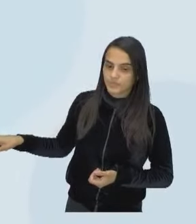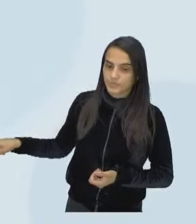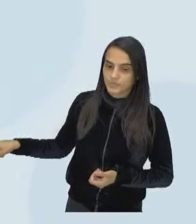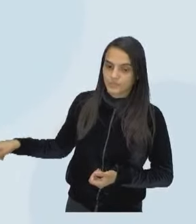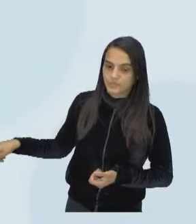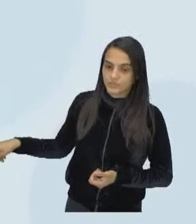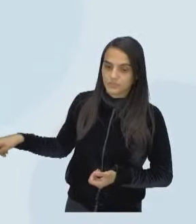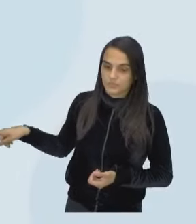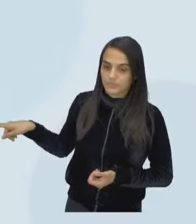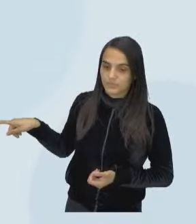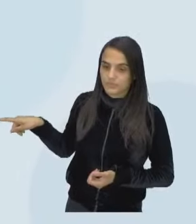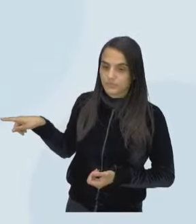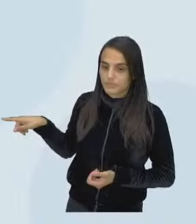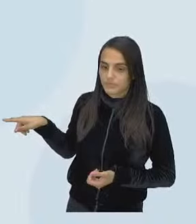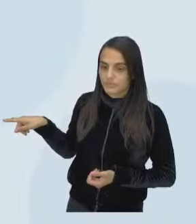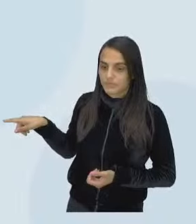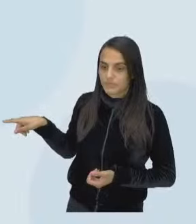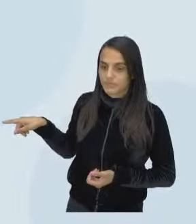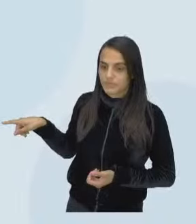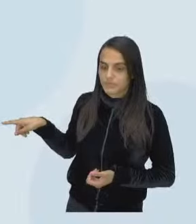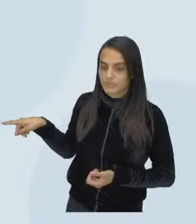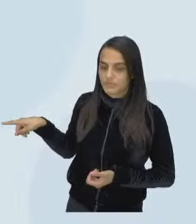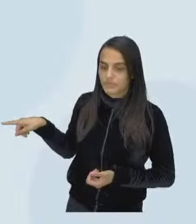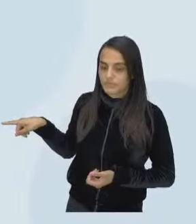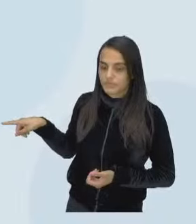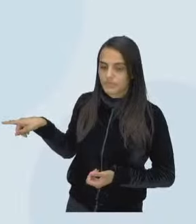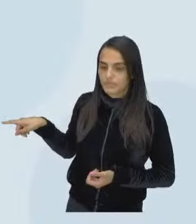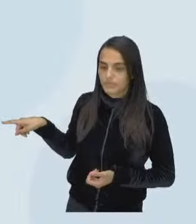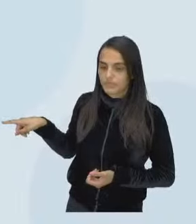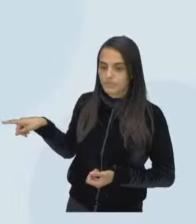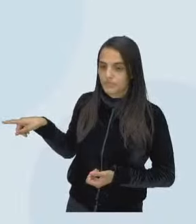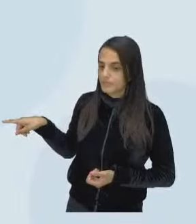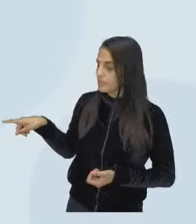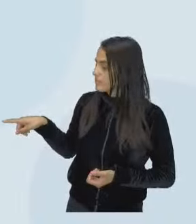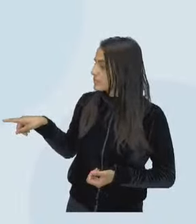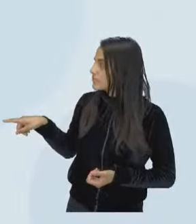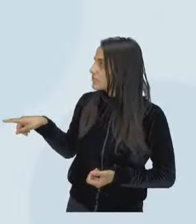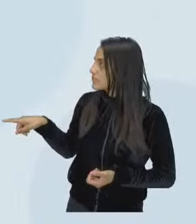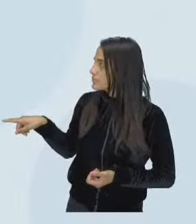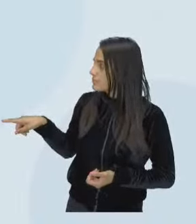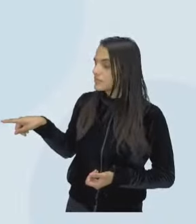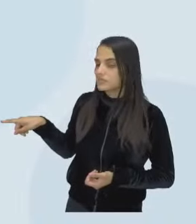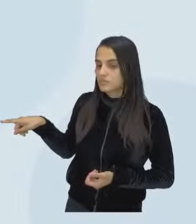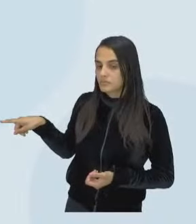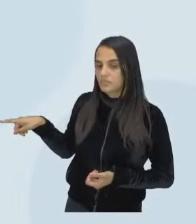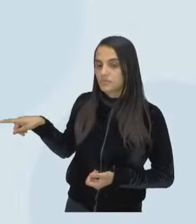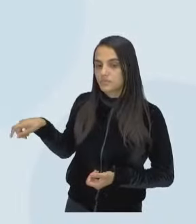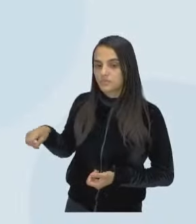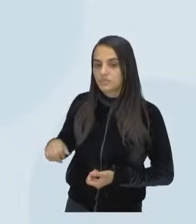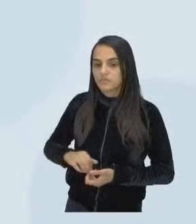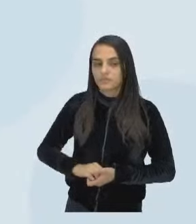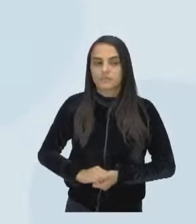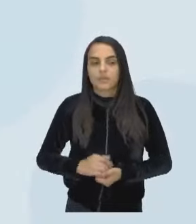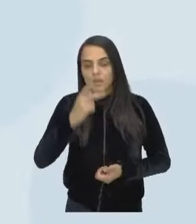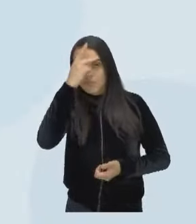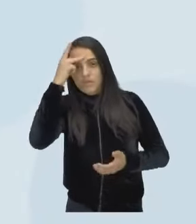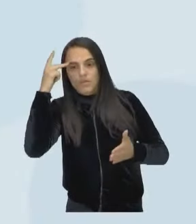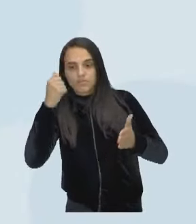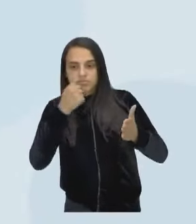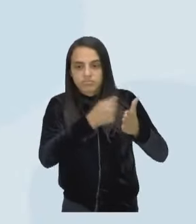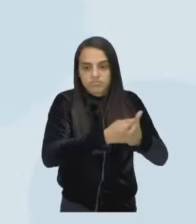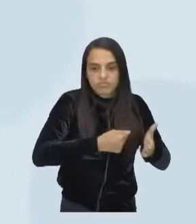fires, usually a public employee or trained volunteer. A pessoa aí que luta contra os